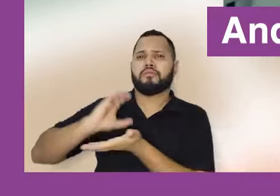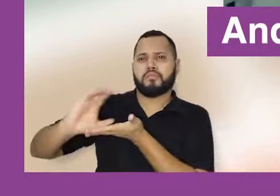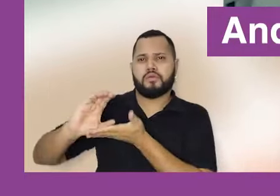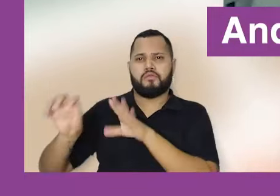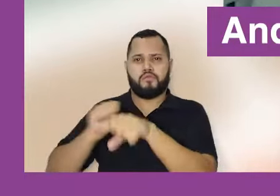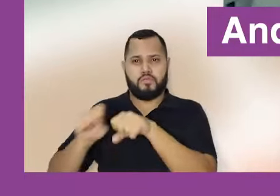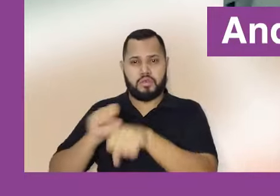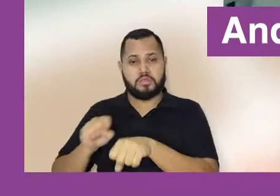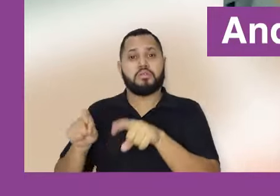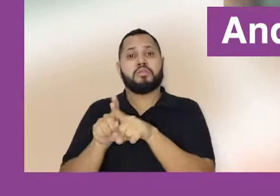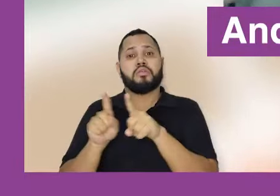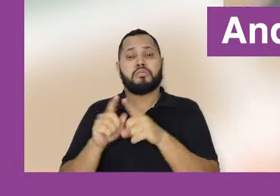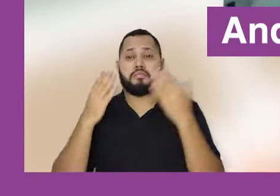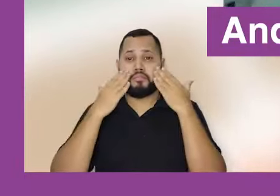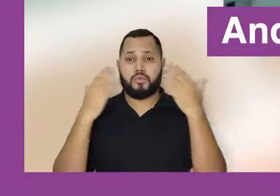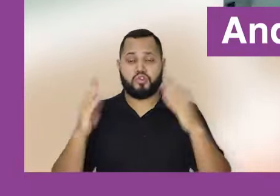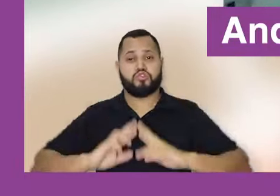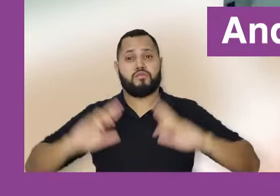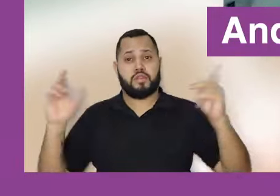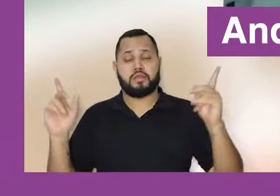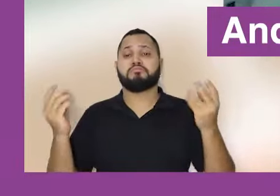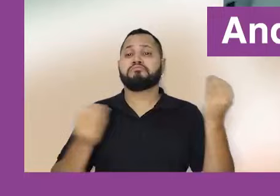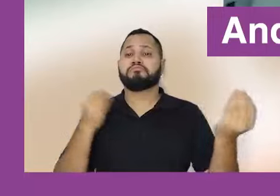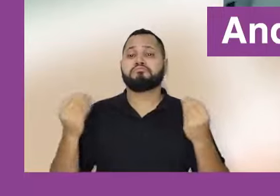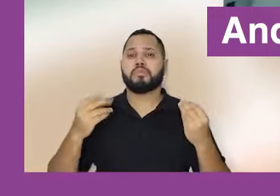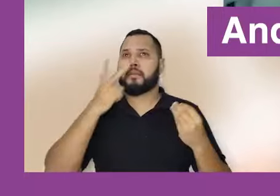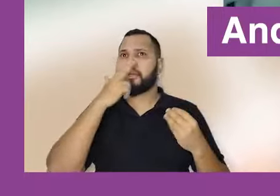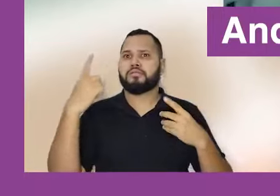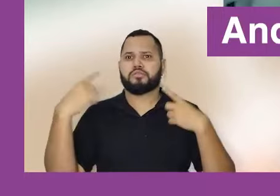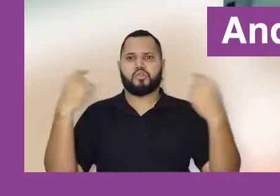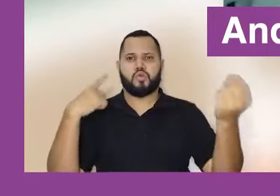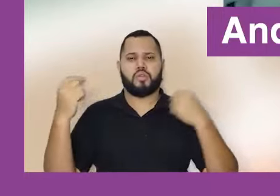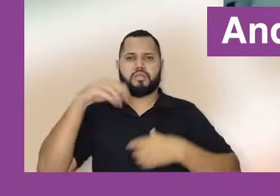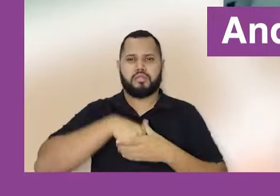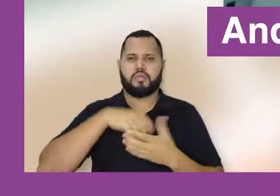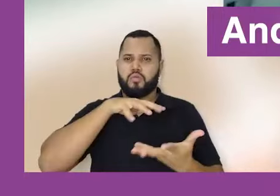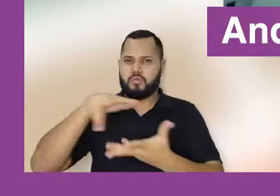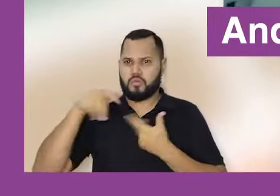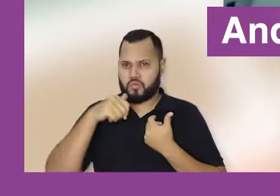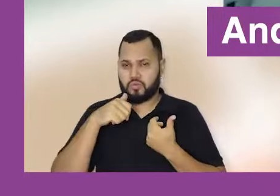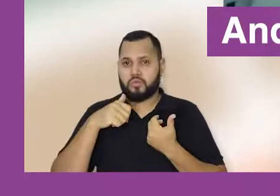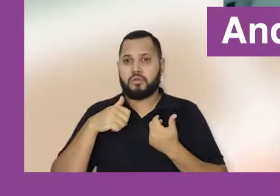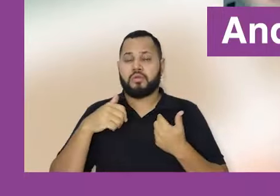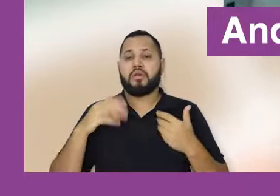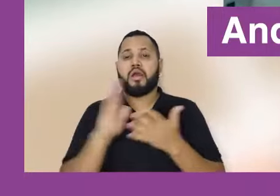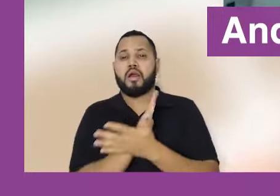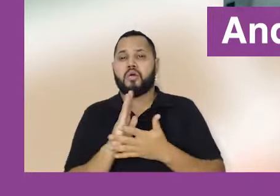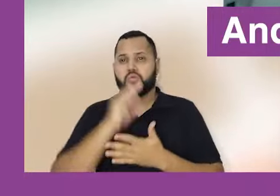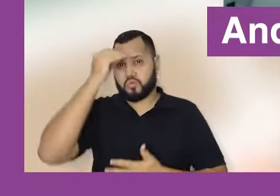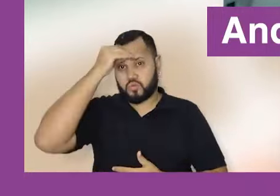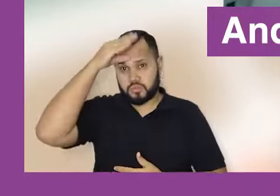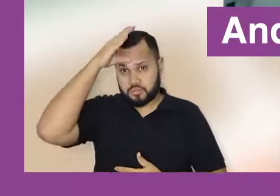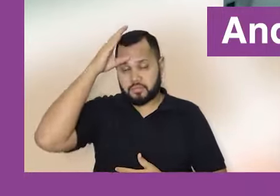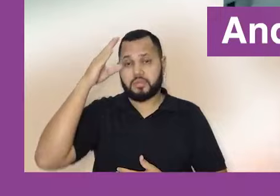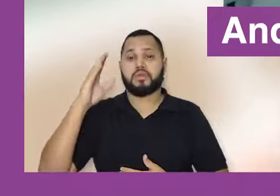nessa capacitação e se diferenciando se posicionando como alternativas dentro do mundo né É para determinados